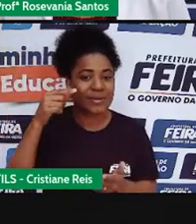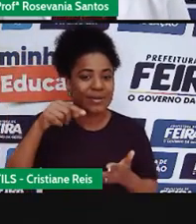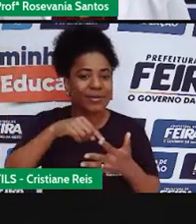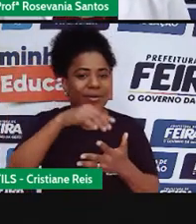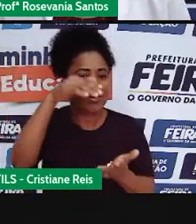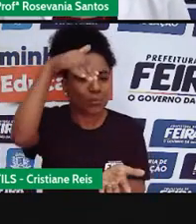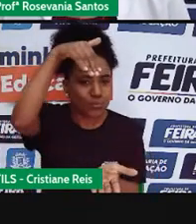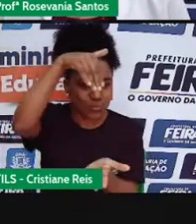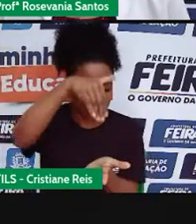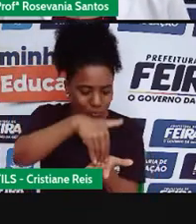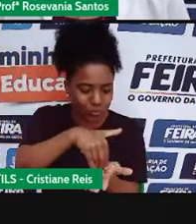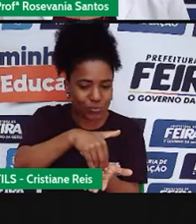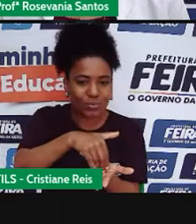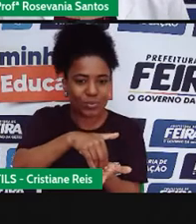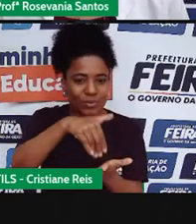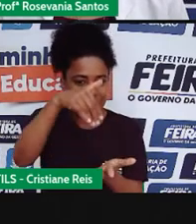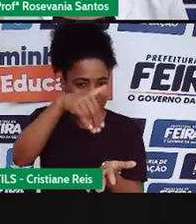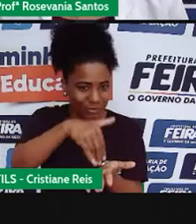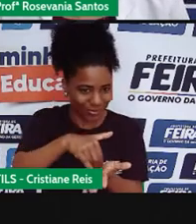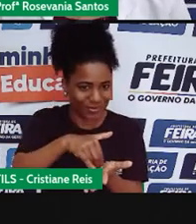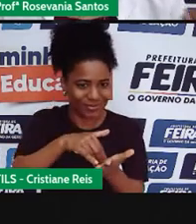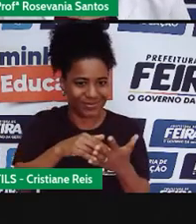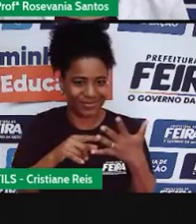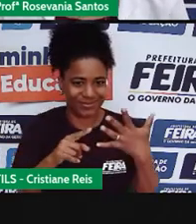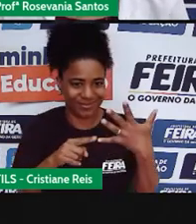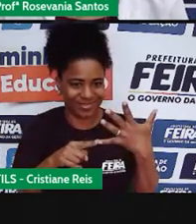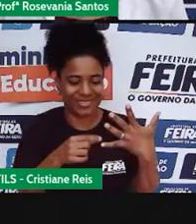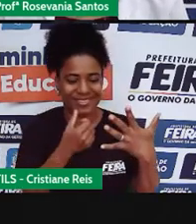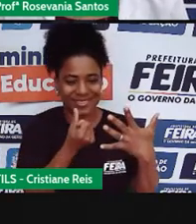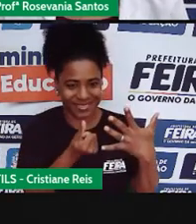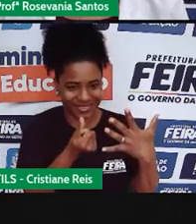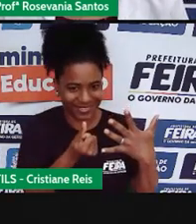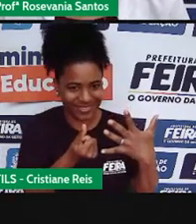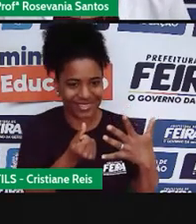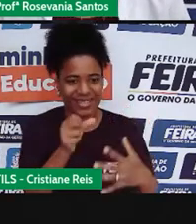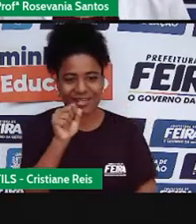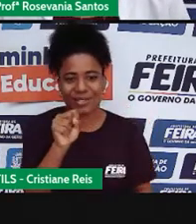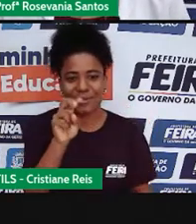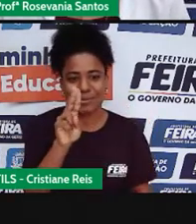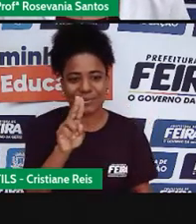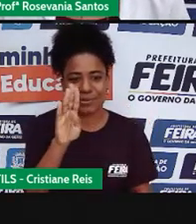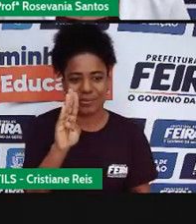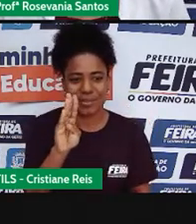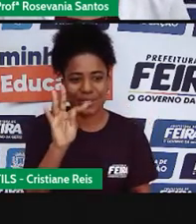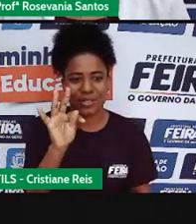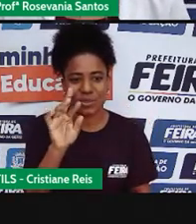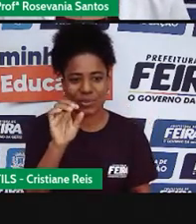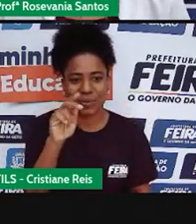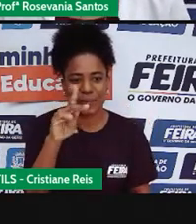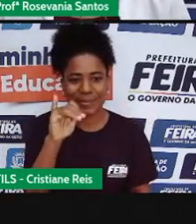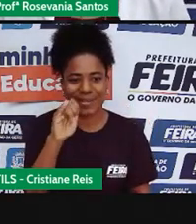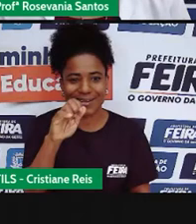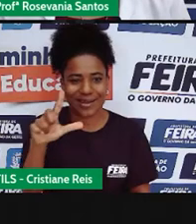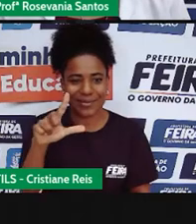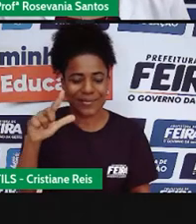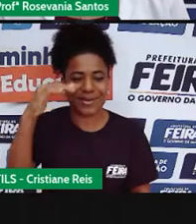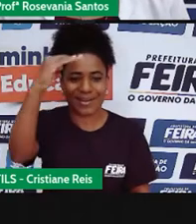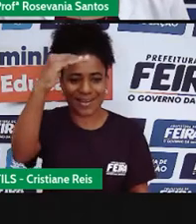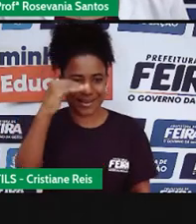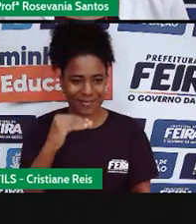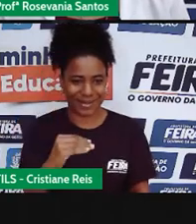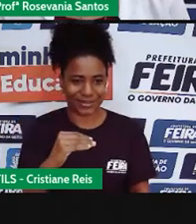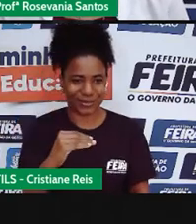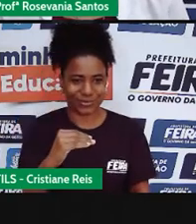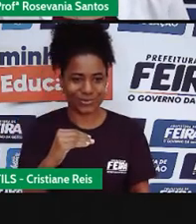subtropical. Como eu já falei que os nomes são sugestivos, já dá ideia para vocês de como é que são. Então, sub é abaixo. Abaixo